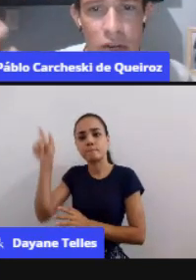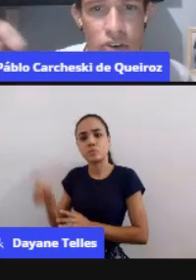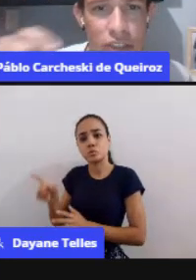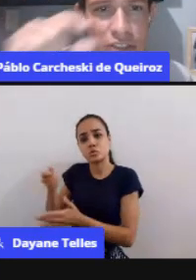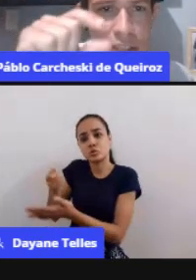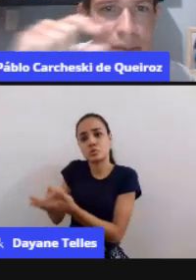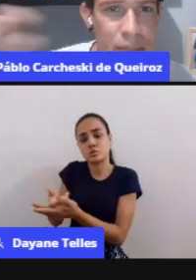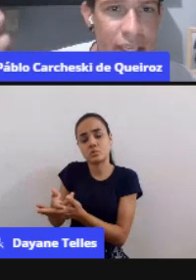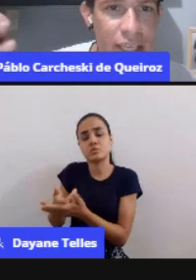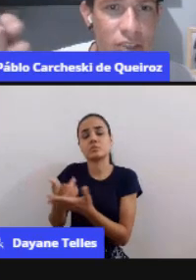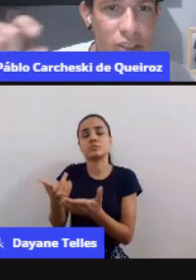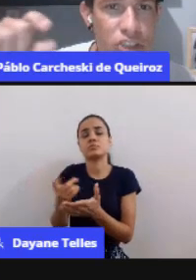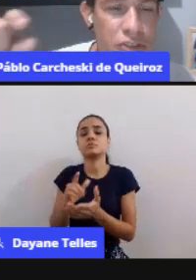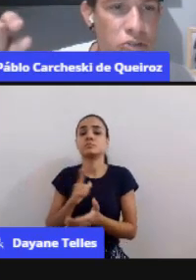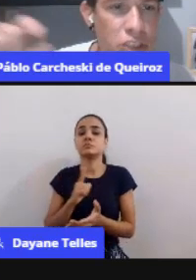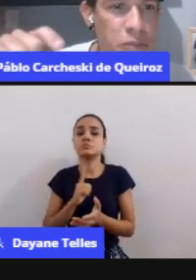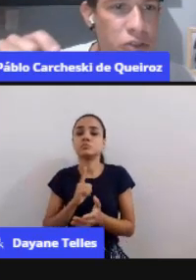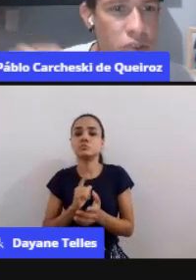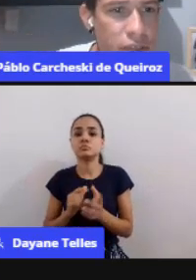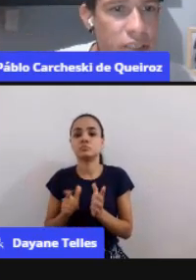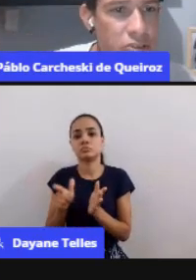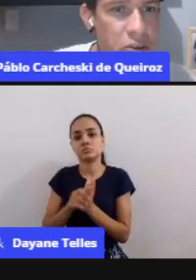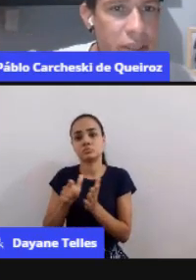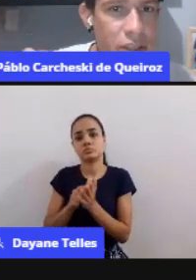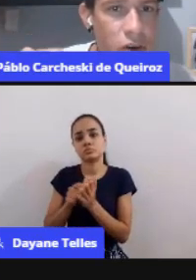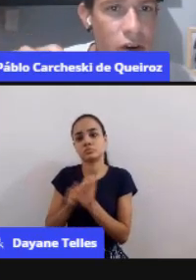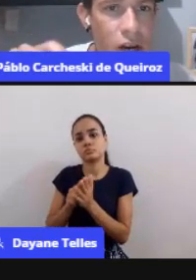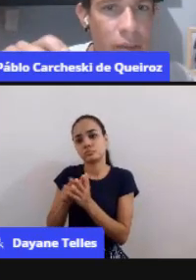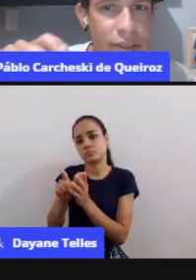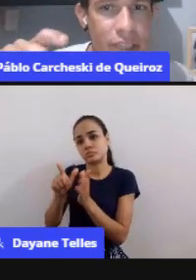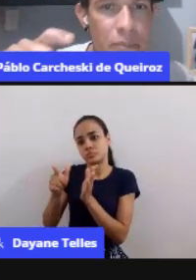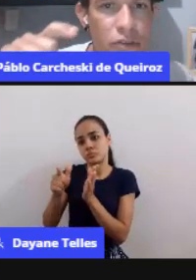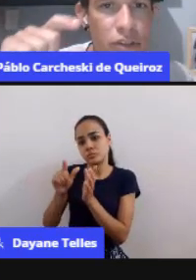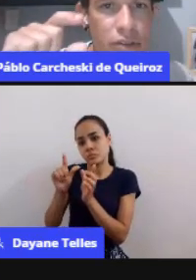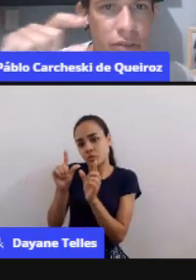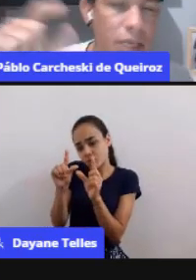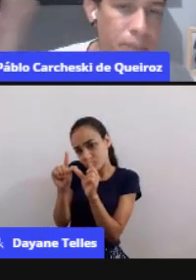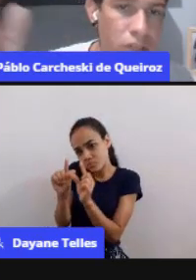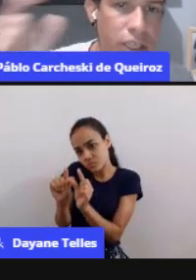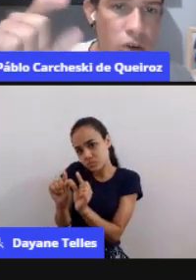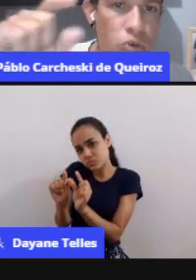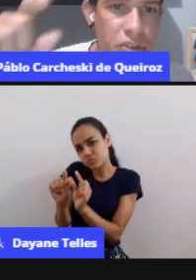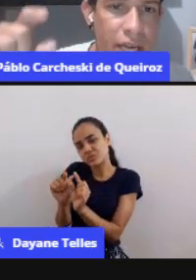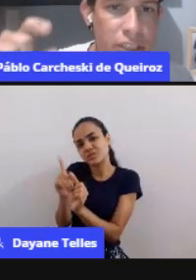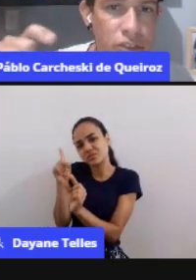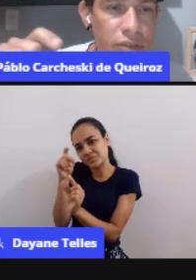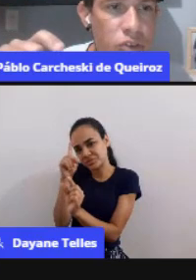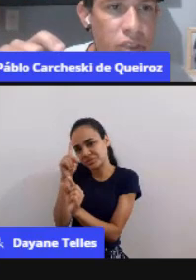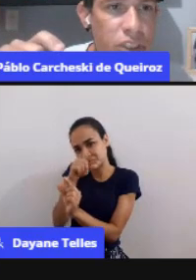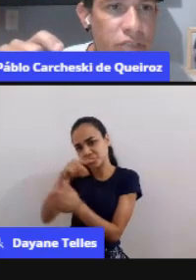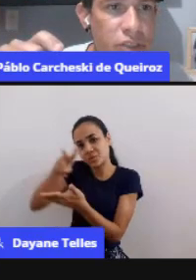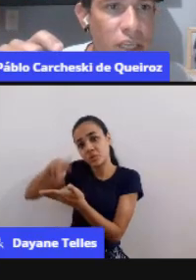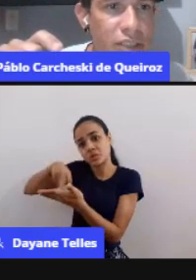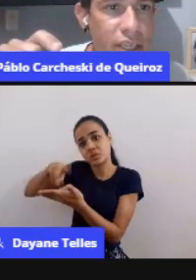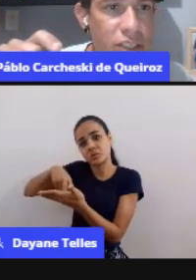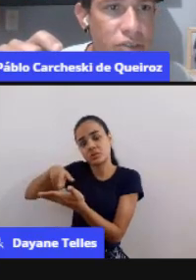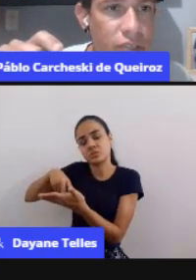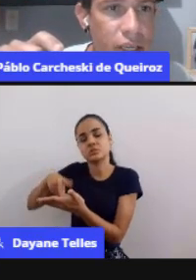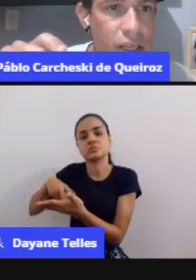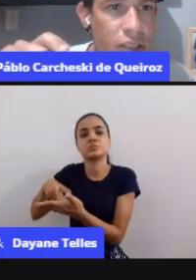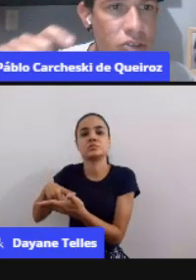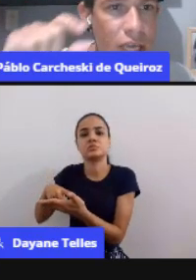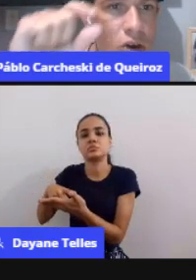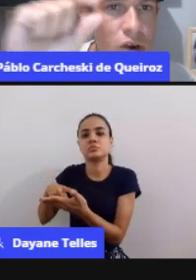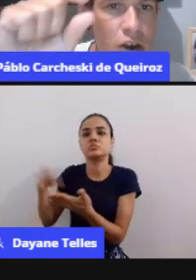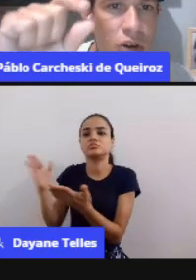arte ou por alguma coisa, isso está bem pequeno, então dificulta as pessoas verem essa informação. Mas sempre não, né? Em alguns casos você vai conseguir visualizar isso,